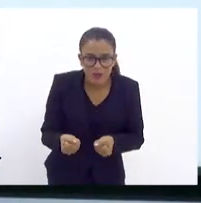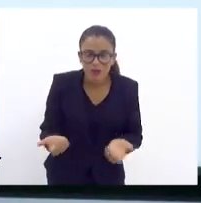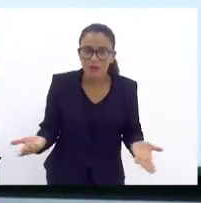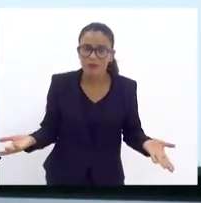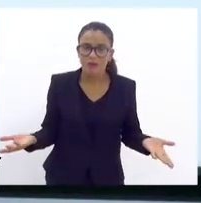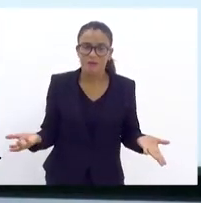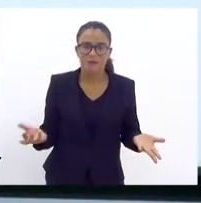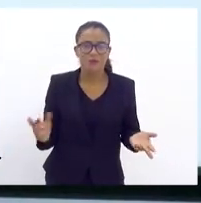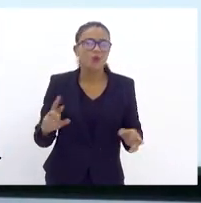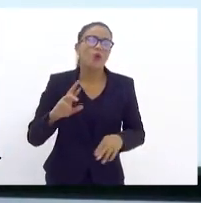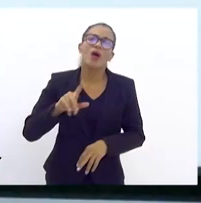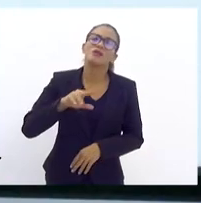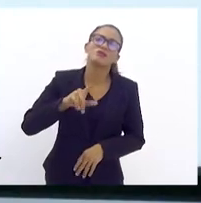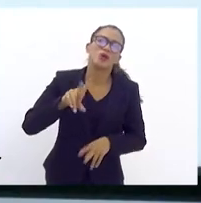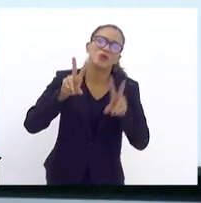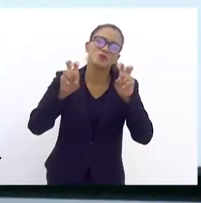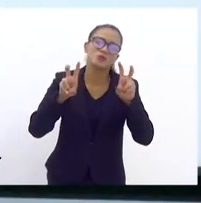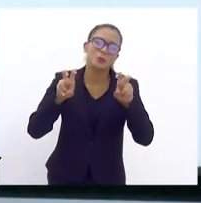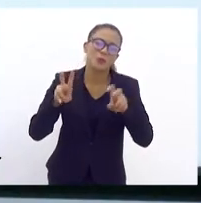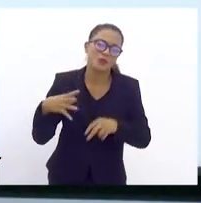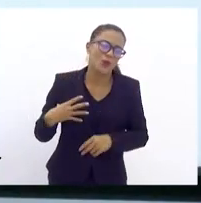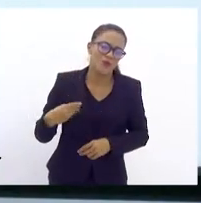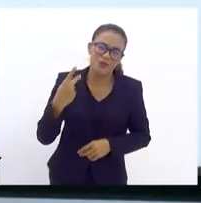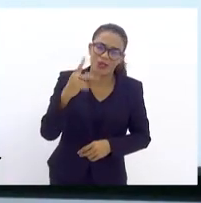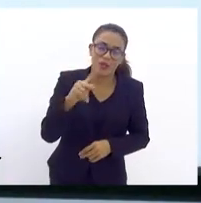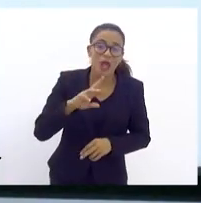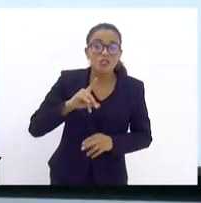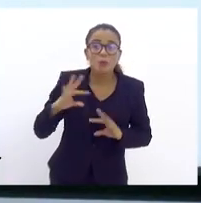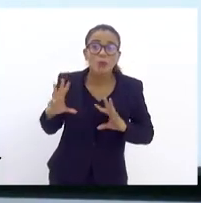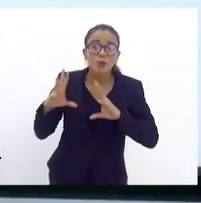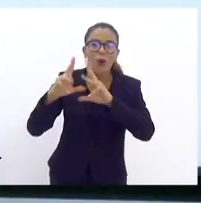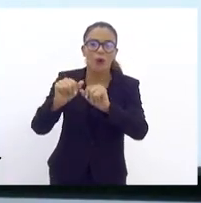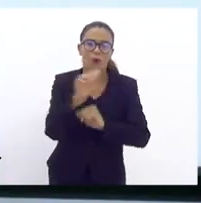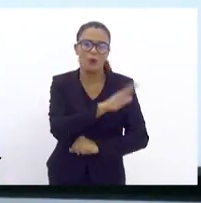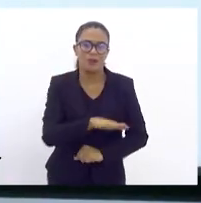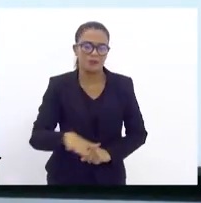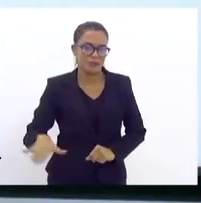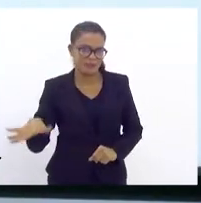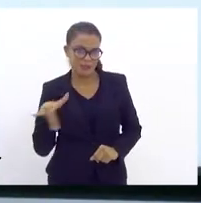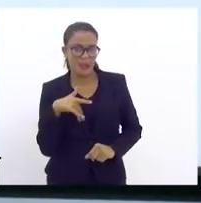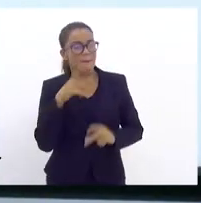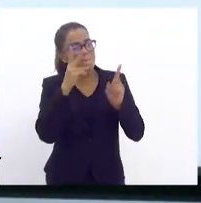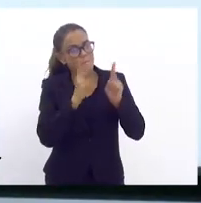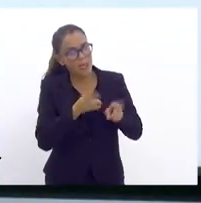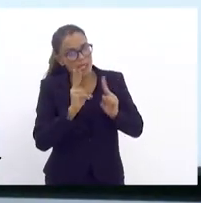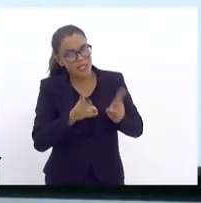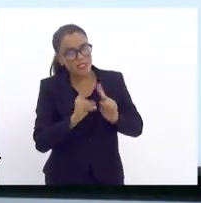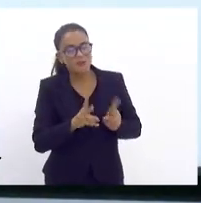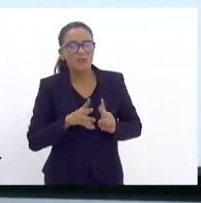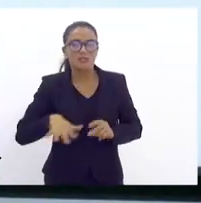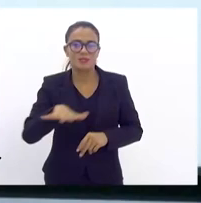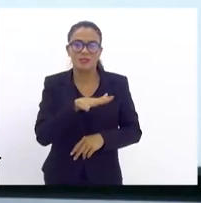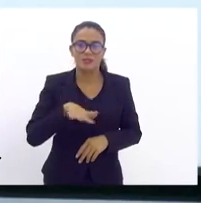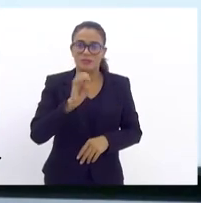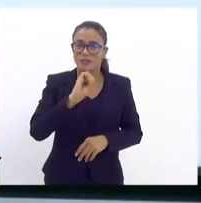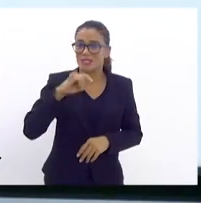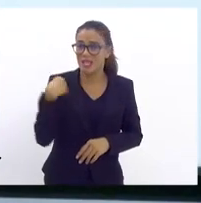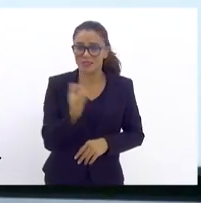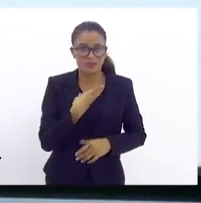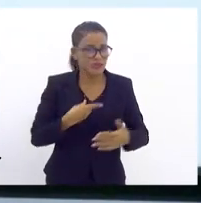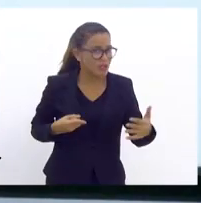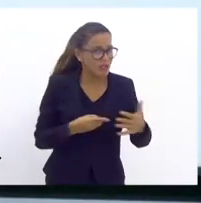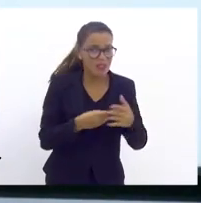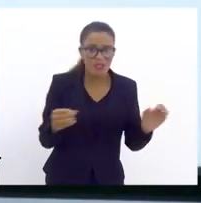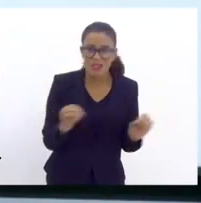não é só sobre o seu filho é sobre todas as outras crianças que vão passar pela mesma questão se a gente não denunciar